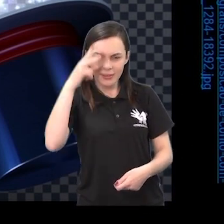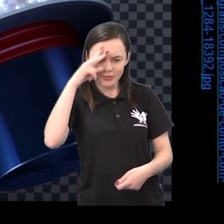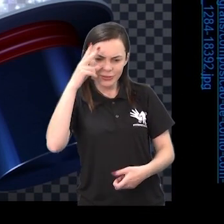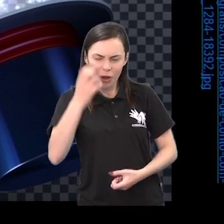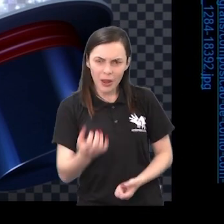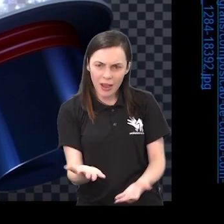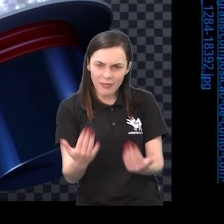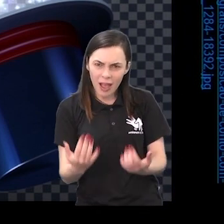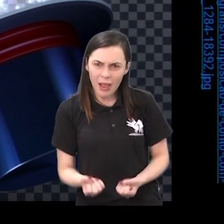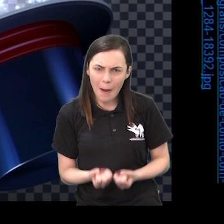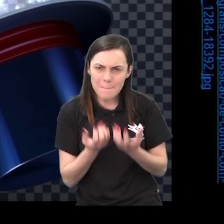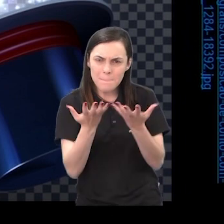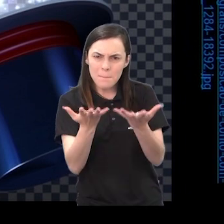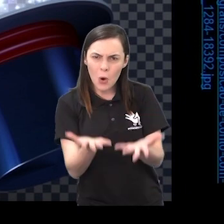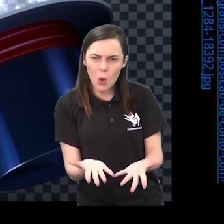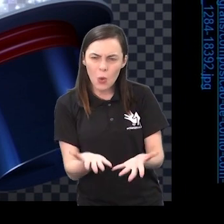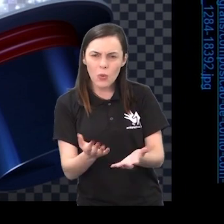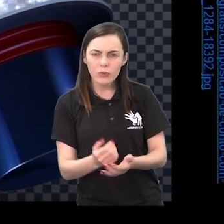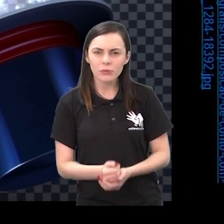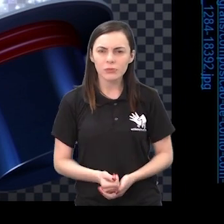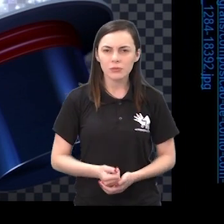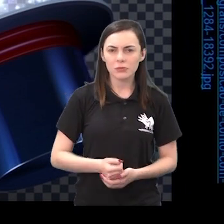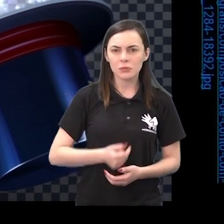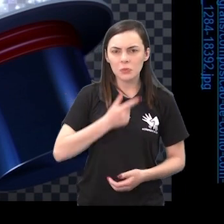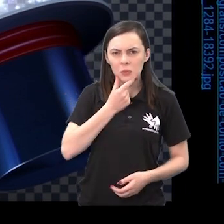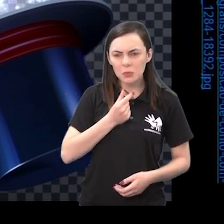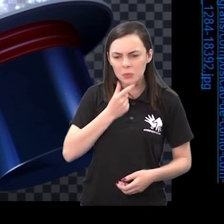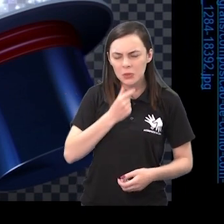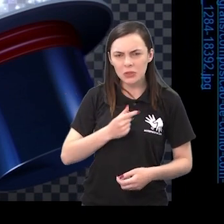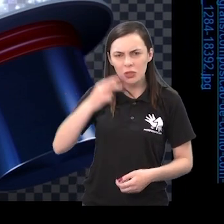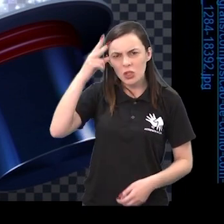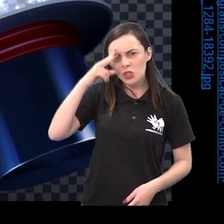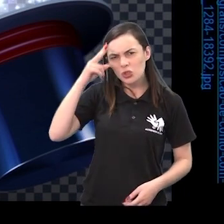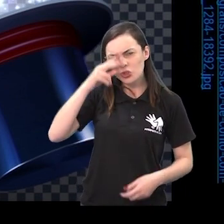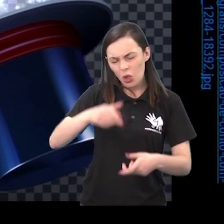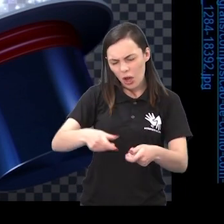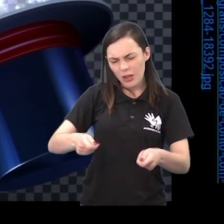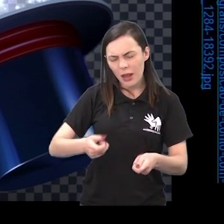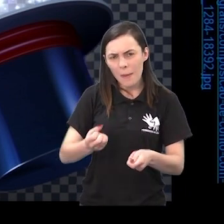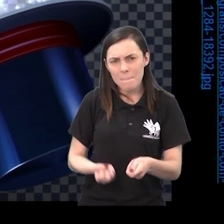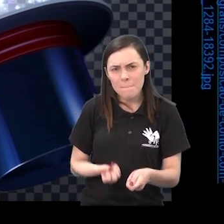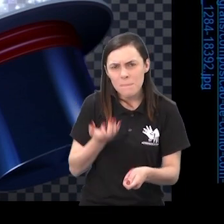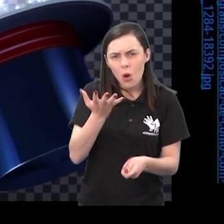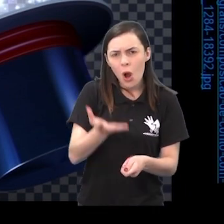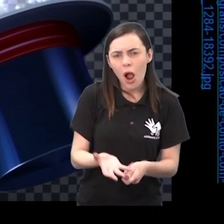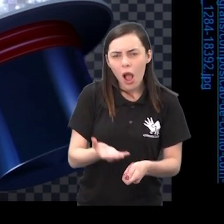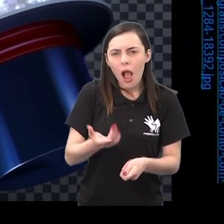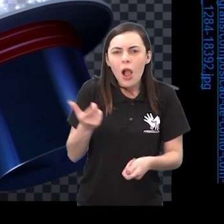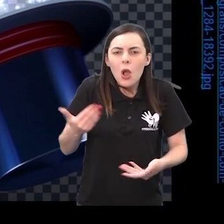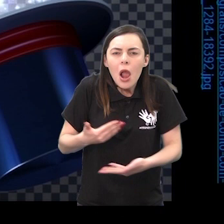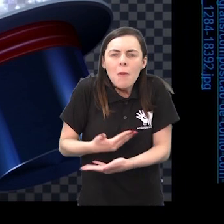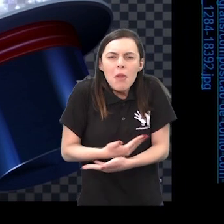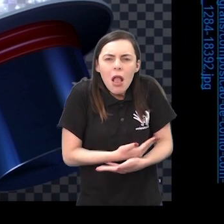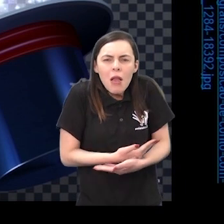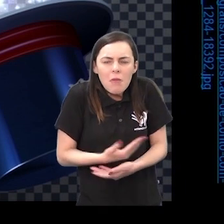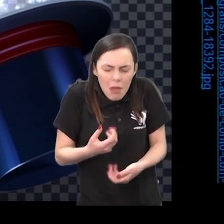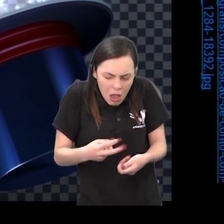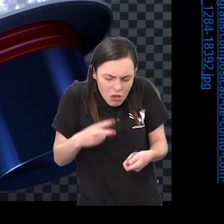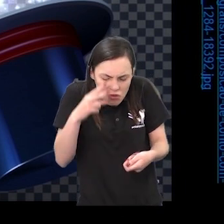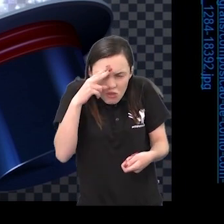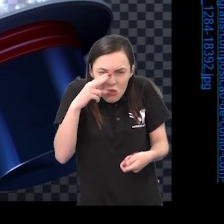dona história, vem pra fora da cartola. Sai daí, dona história, vem pra fora da cartola.